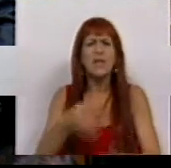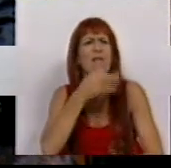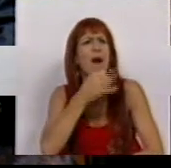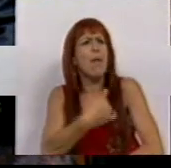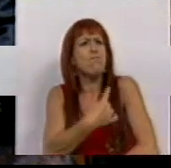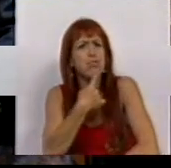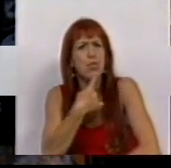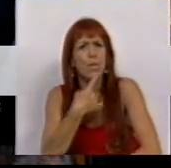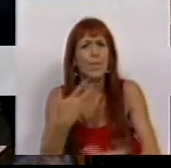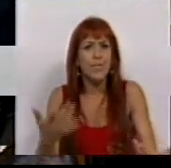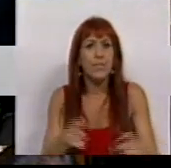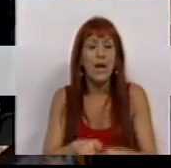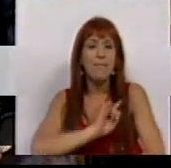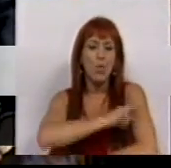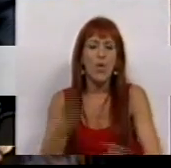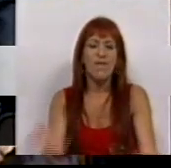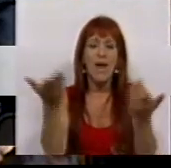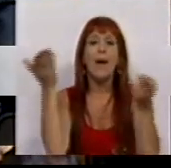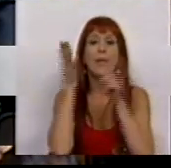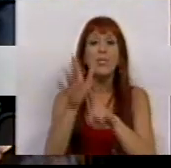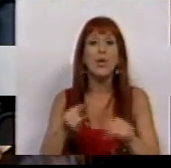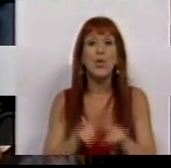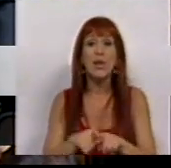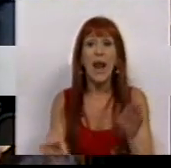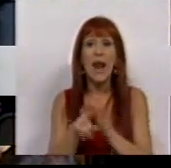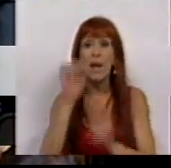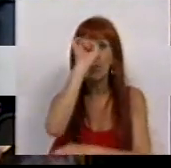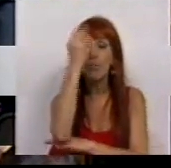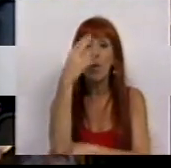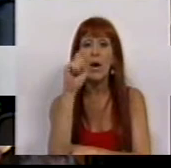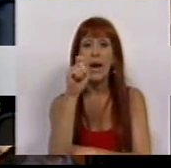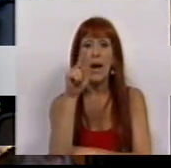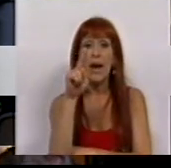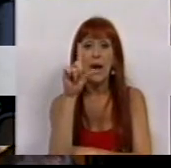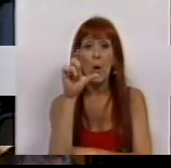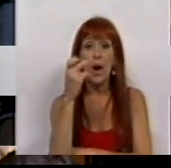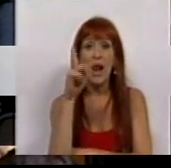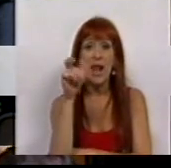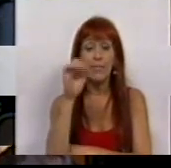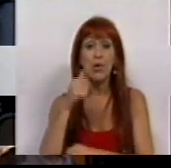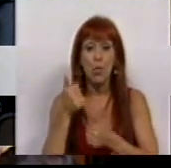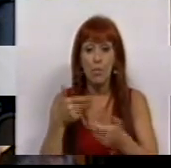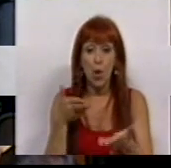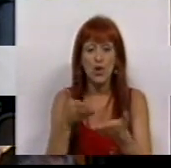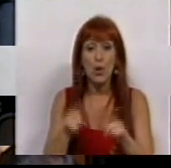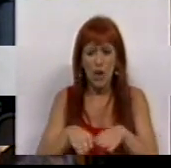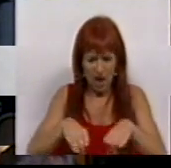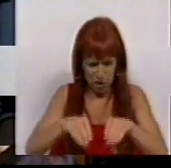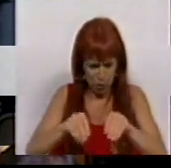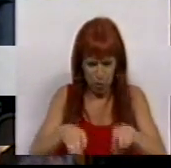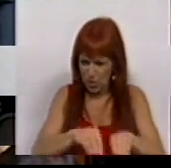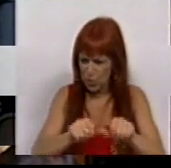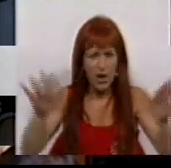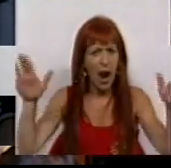falar e a potenciar, nomeadamente com a lei da eucaliptização, são bons contributos para o esgotamento do solo e